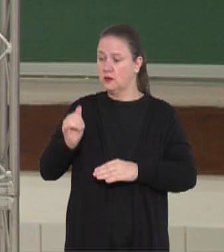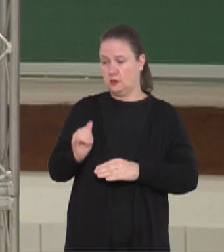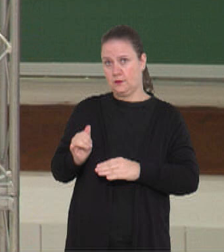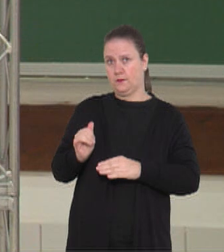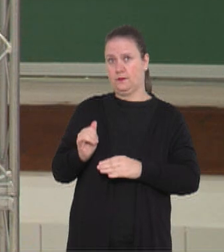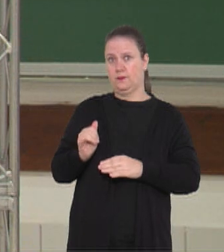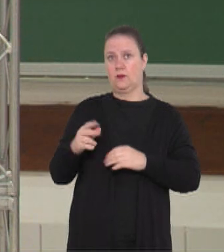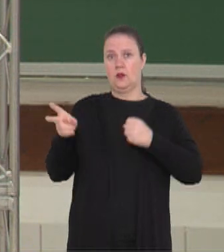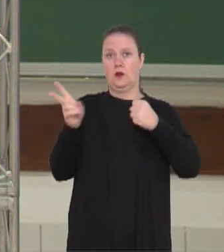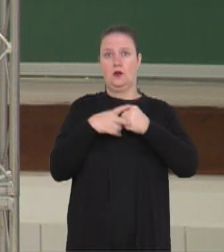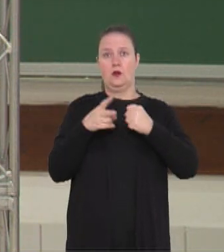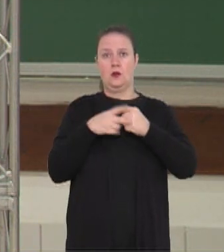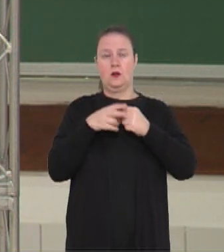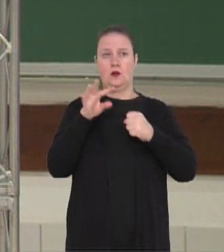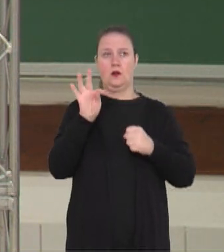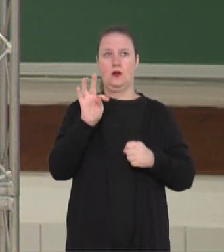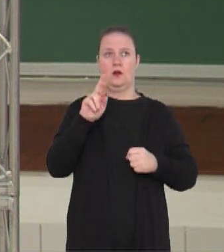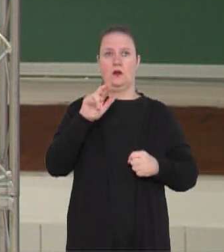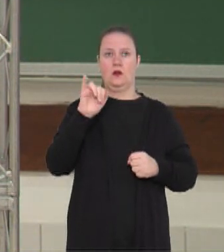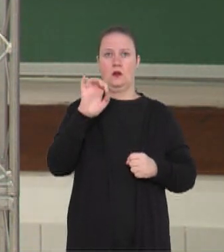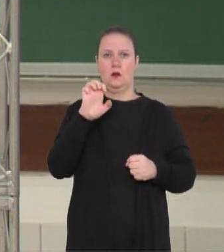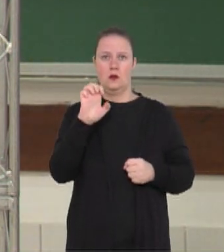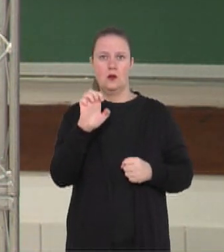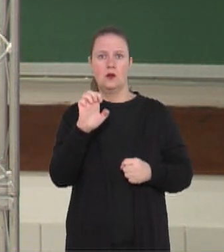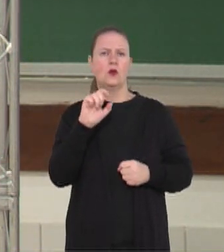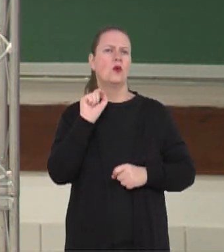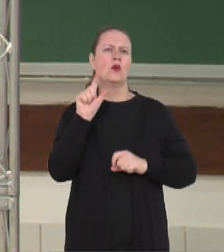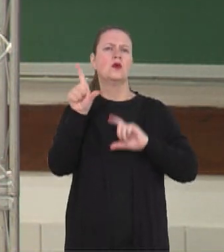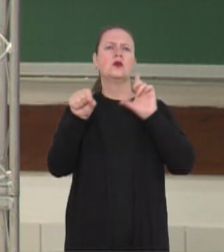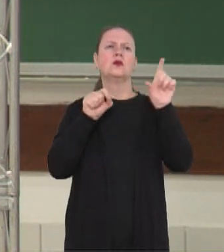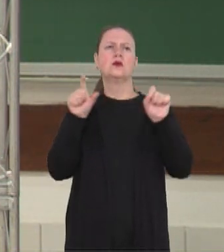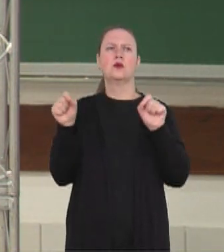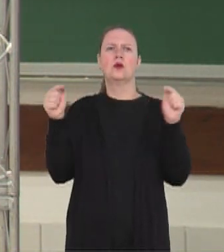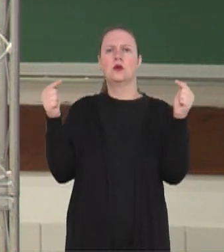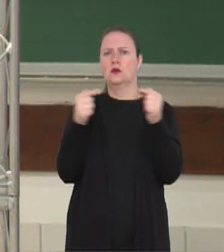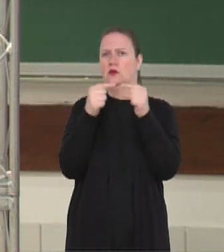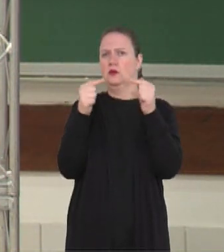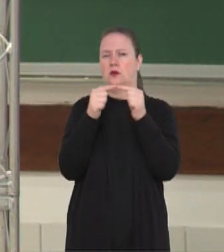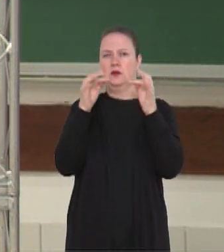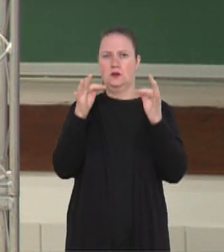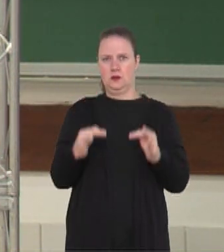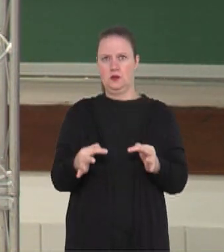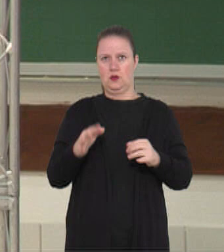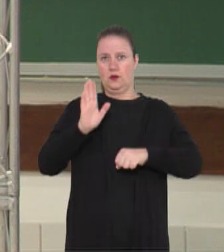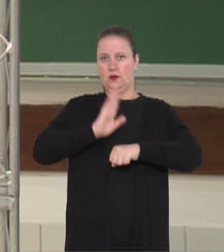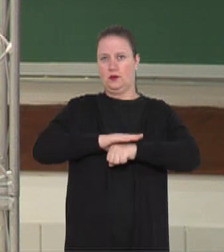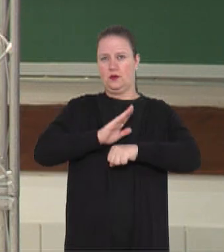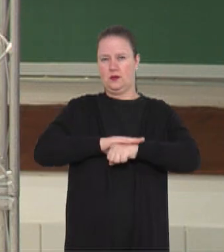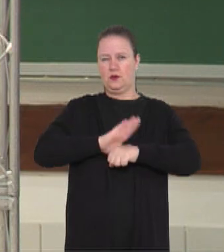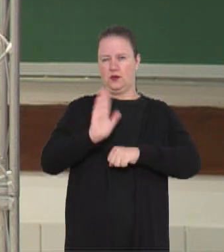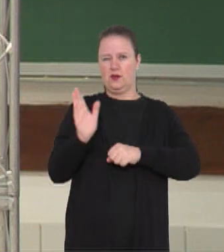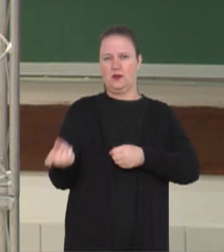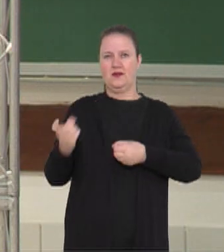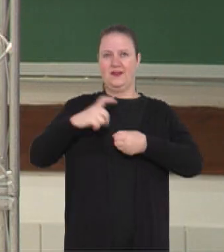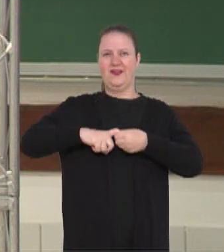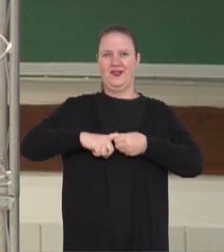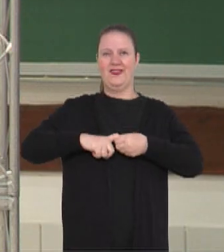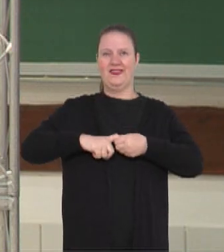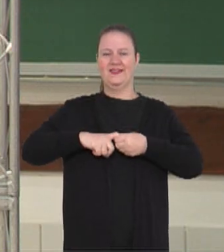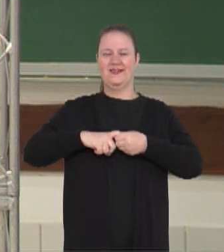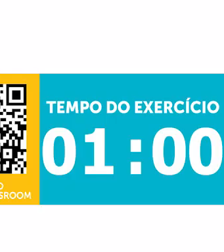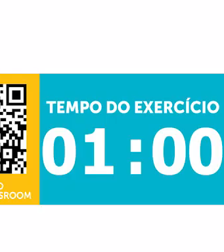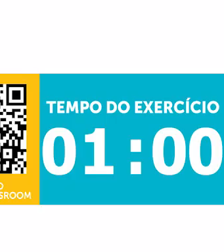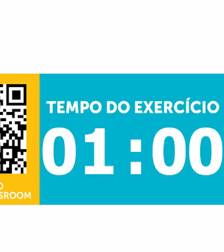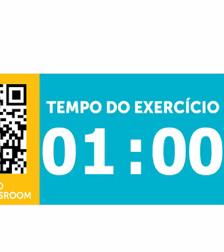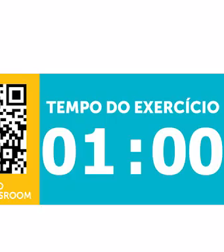gente já vê que é o verbo try, a gente simplesmente tem que escolher qual dessas alternativas que ele está correto. Então, vou dar um tempinho para vocês e a gente já retoma para